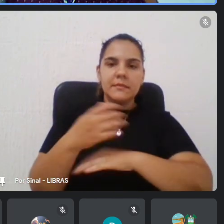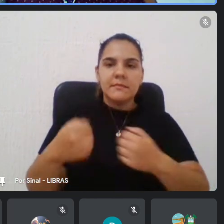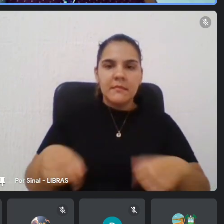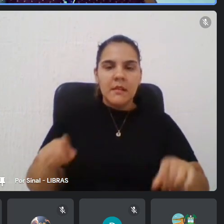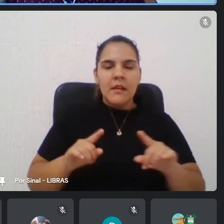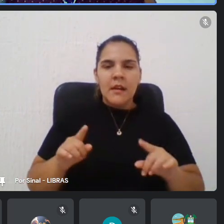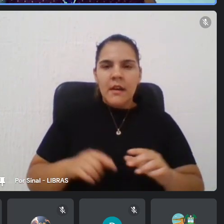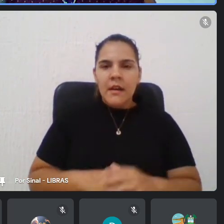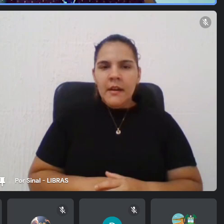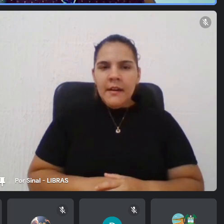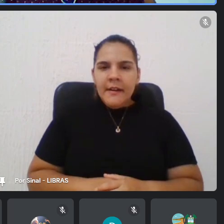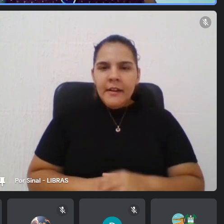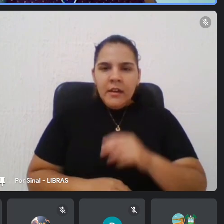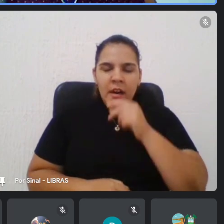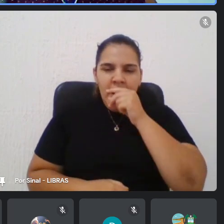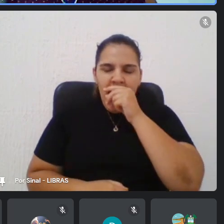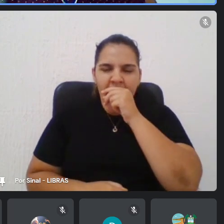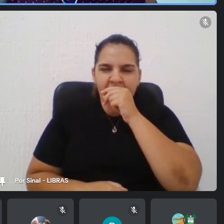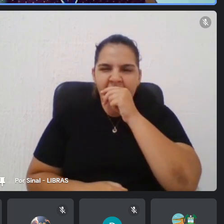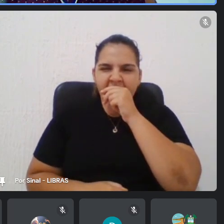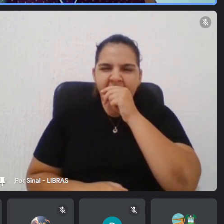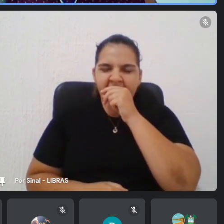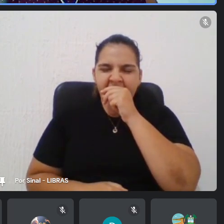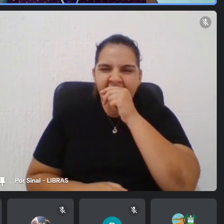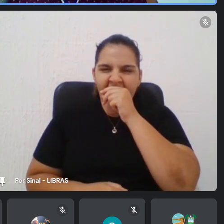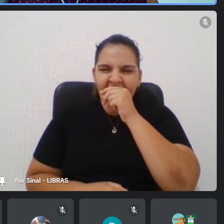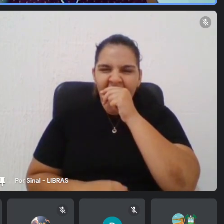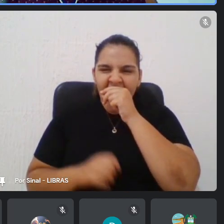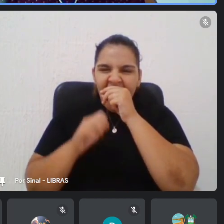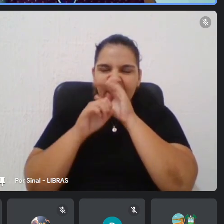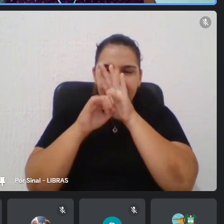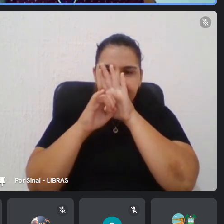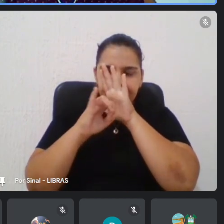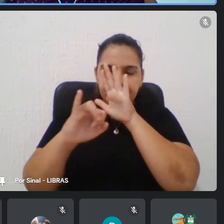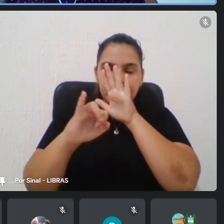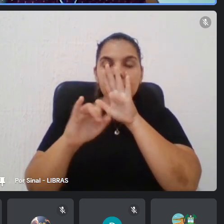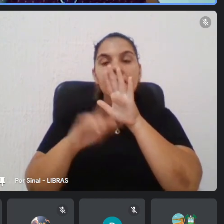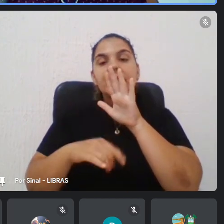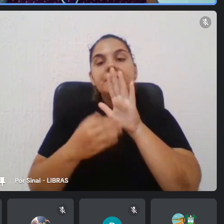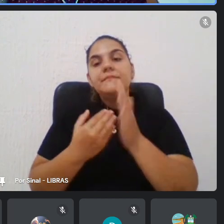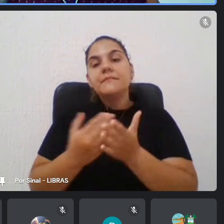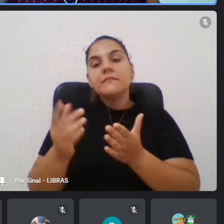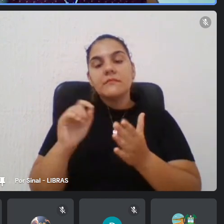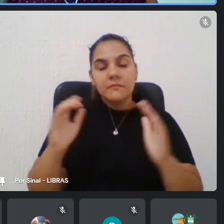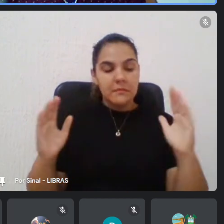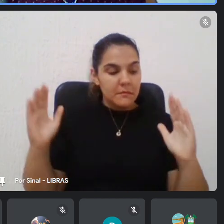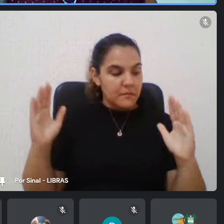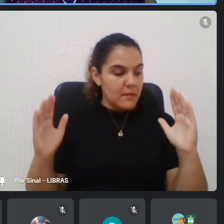Aí vocês, então os editais, eles acontecem entre agosto e outubro, Ana,